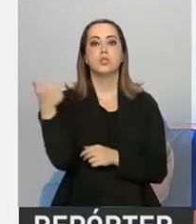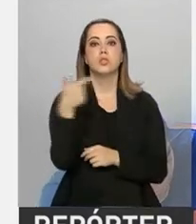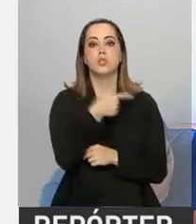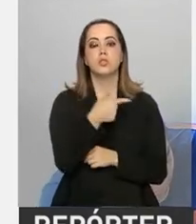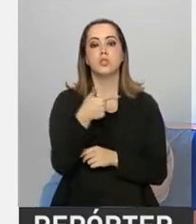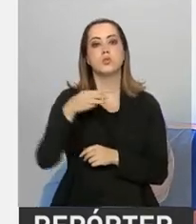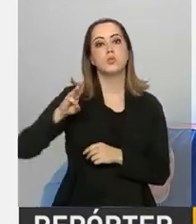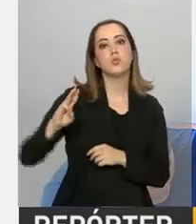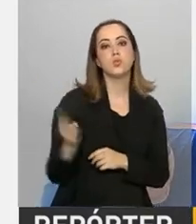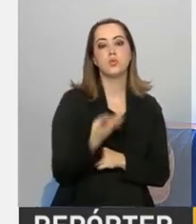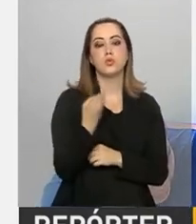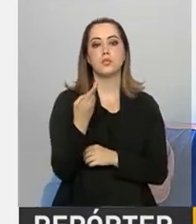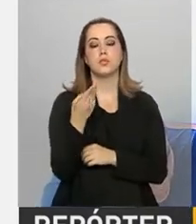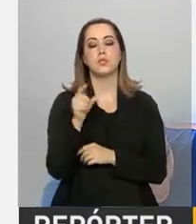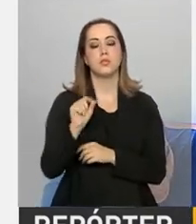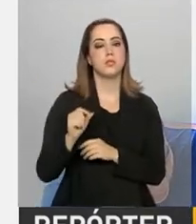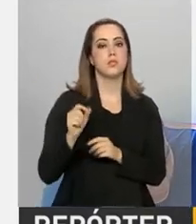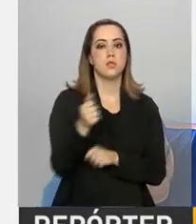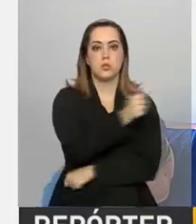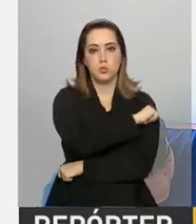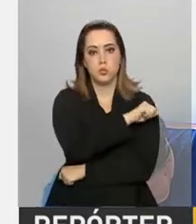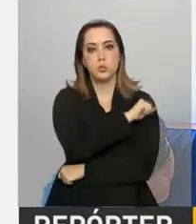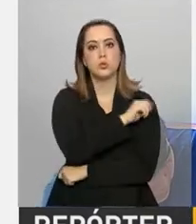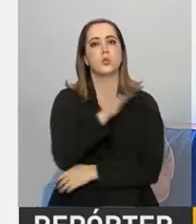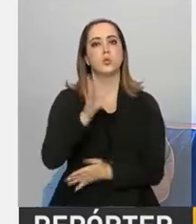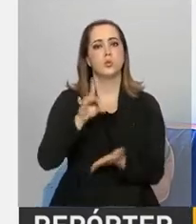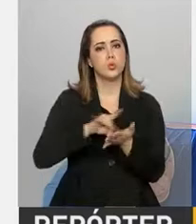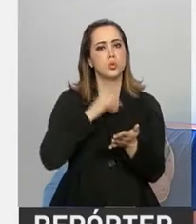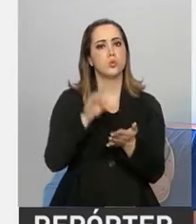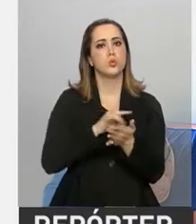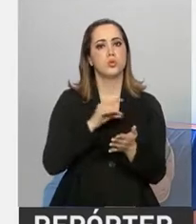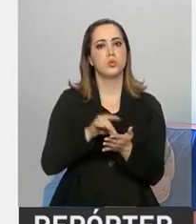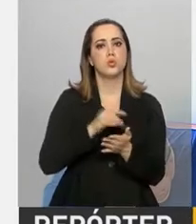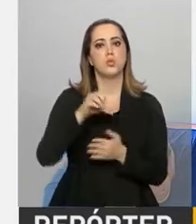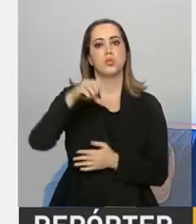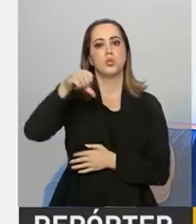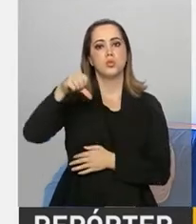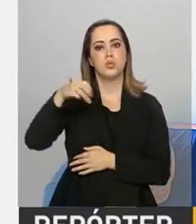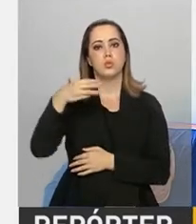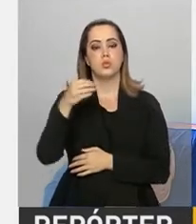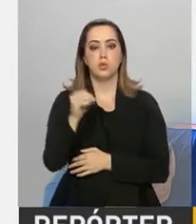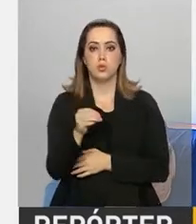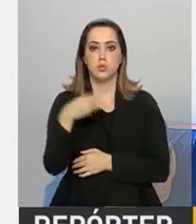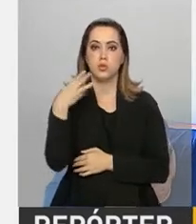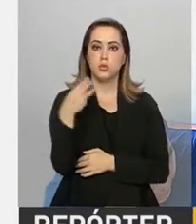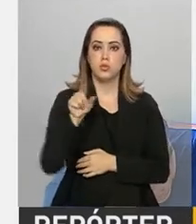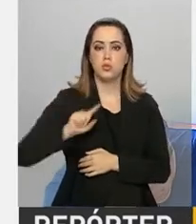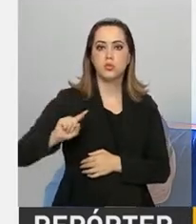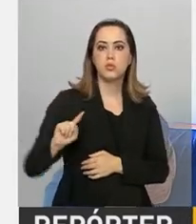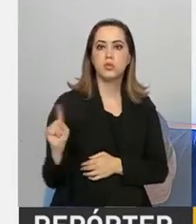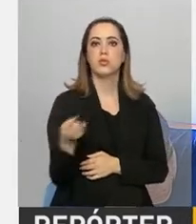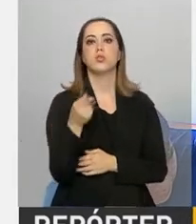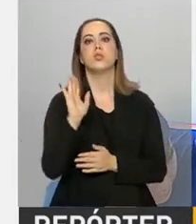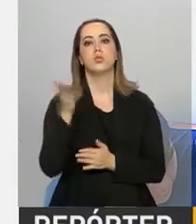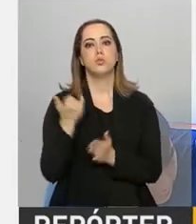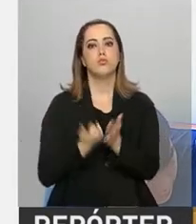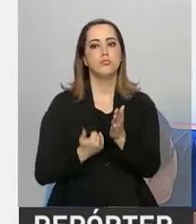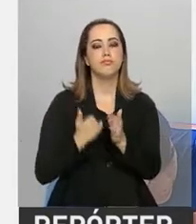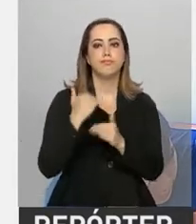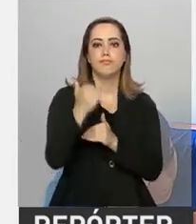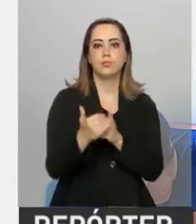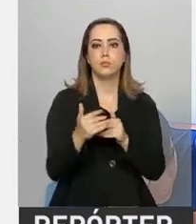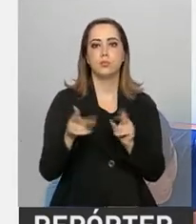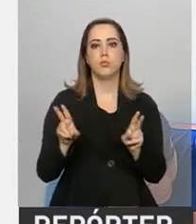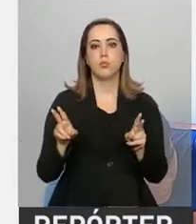e 800 mil inscritos deixes 913 mil passarão para a próxima fase da competição a obmep